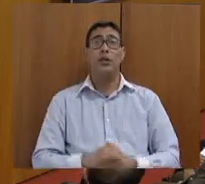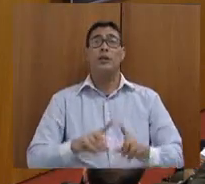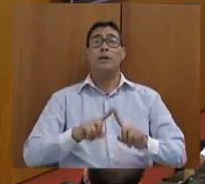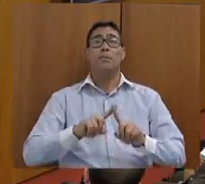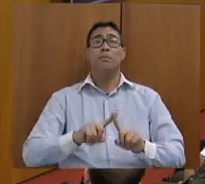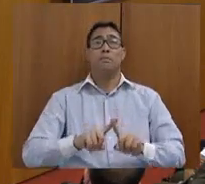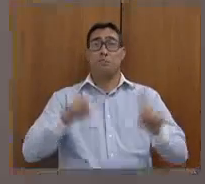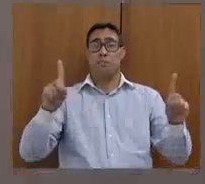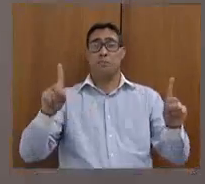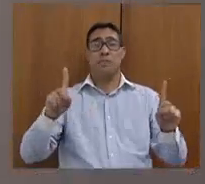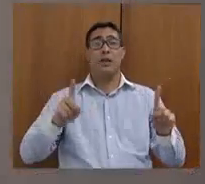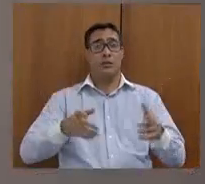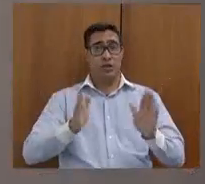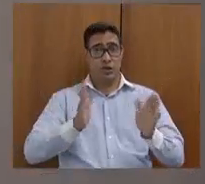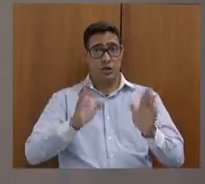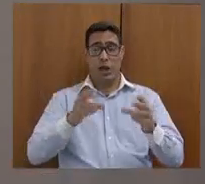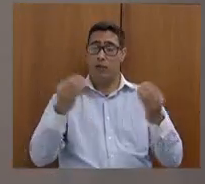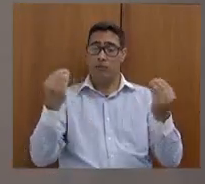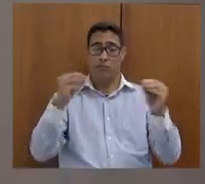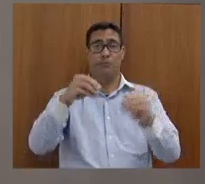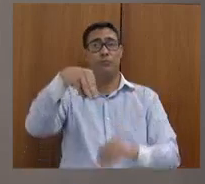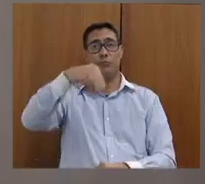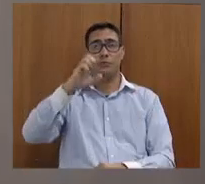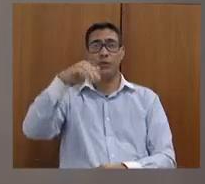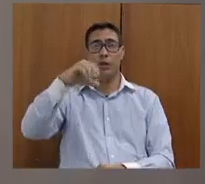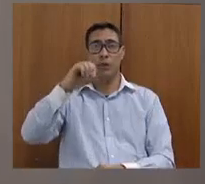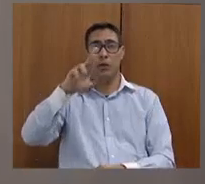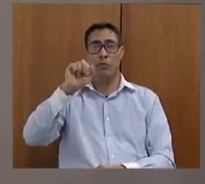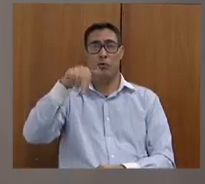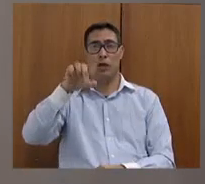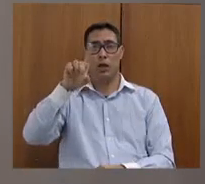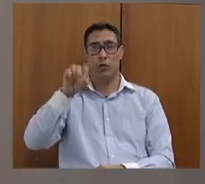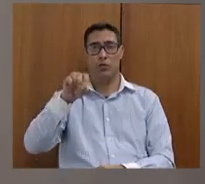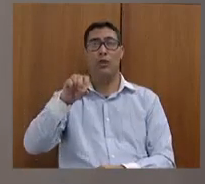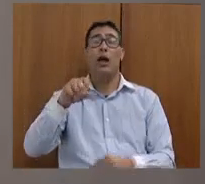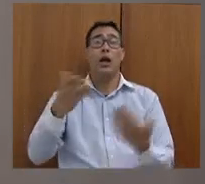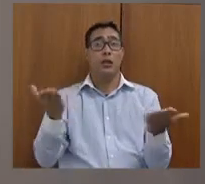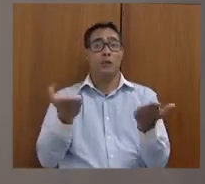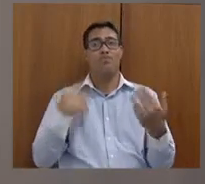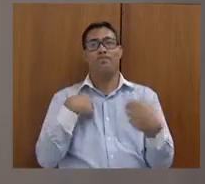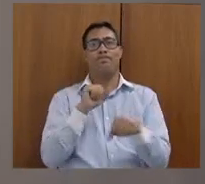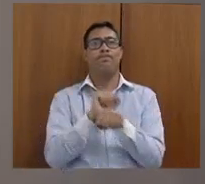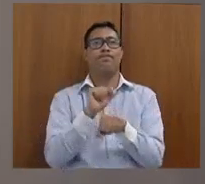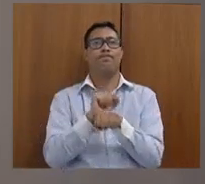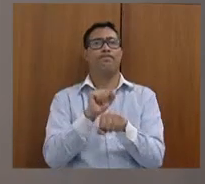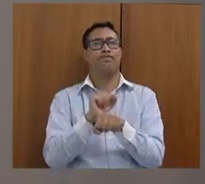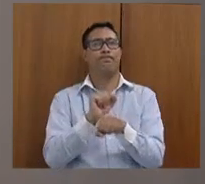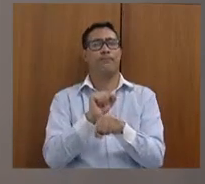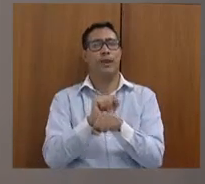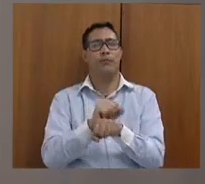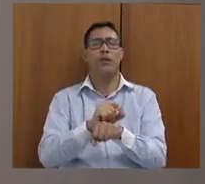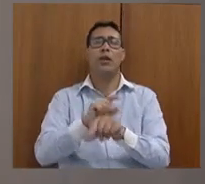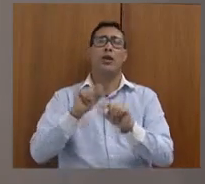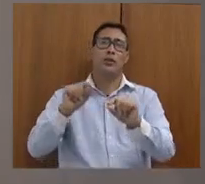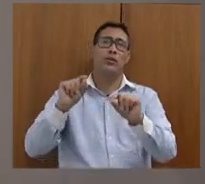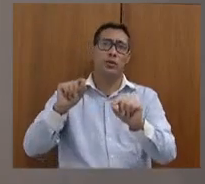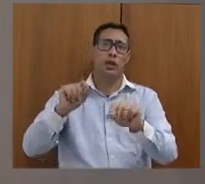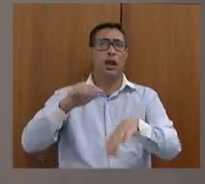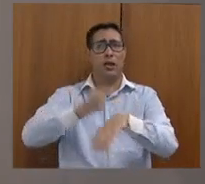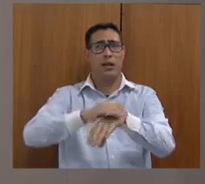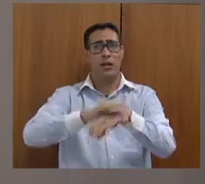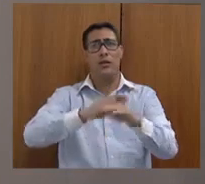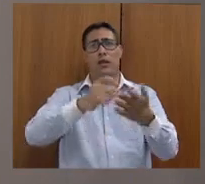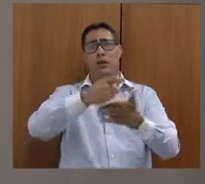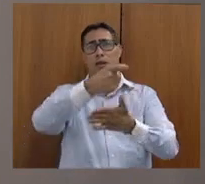já suspendemos o memorando e aguardamos uma a escrita do texto que